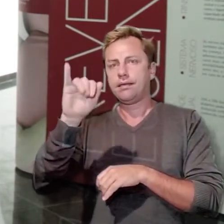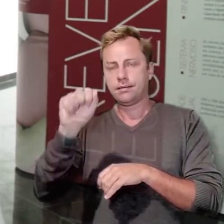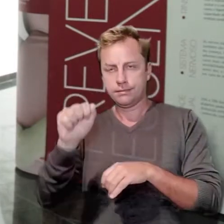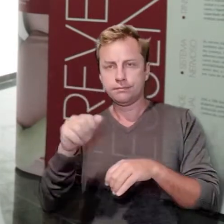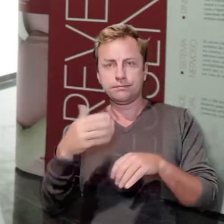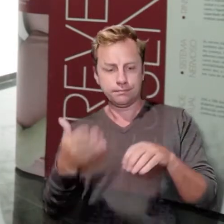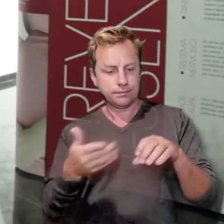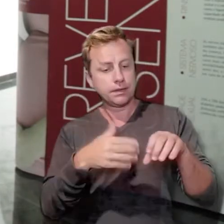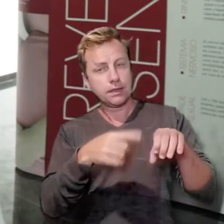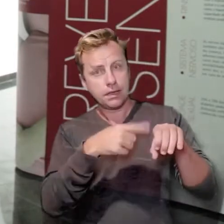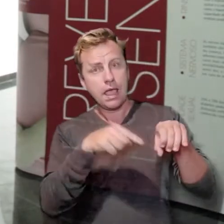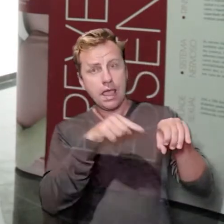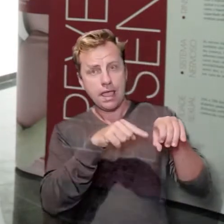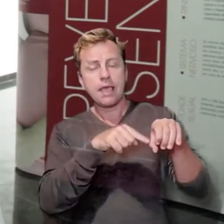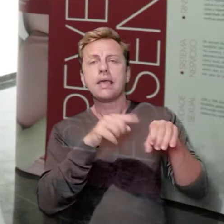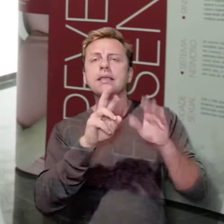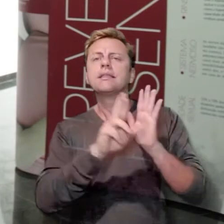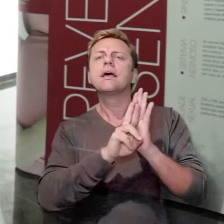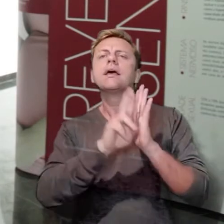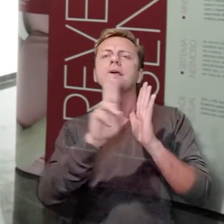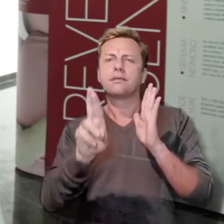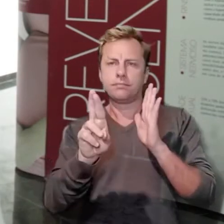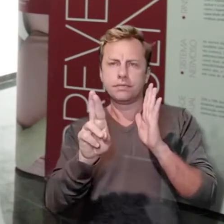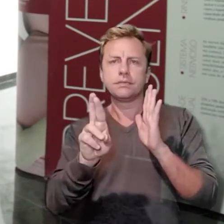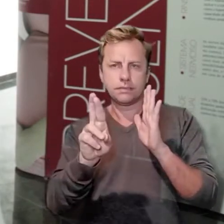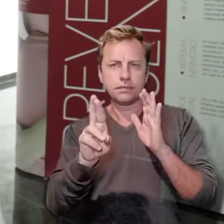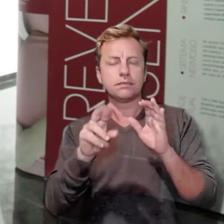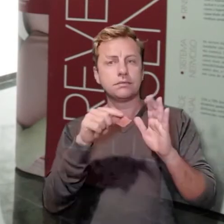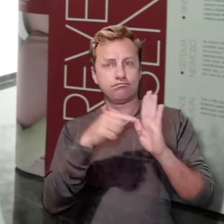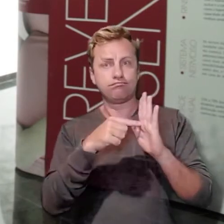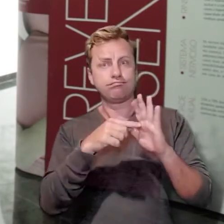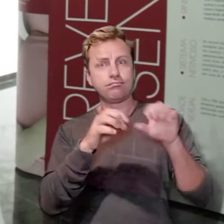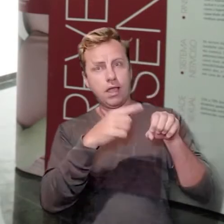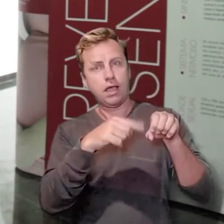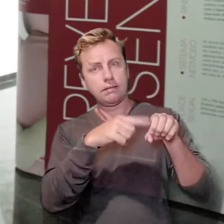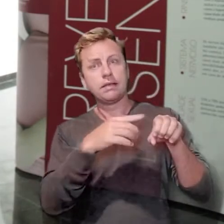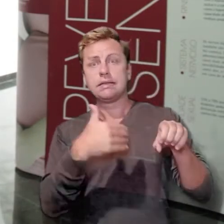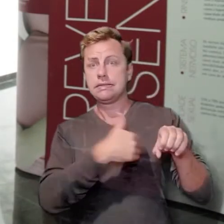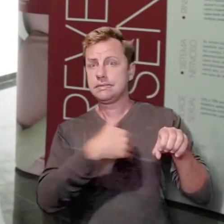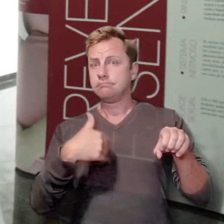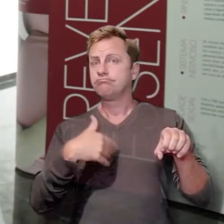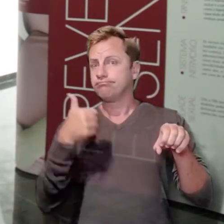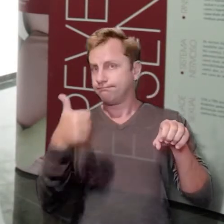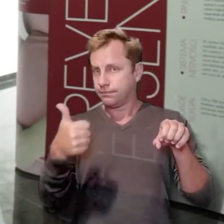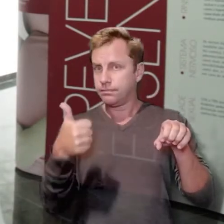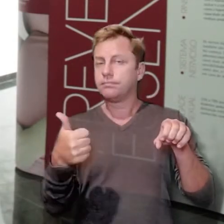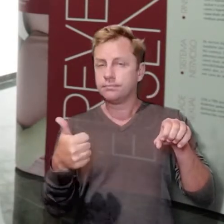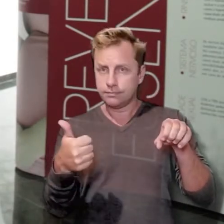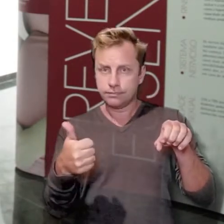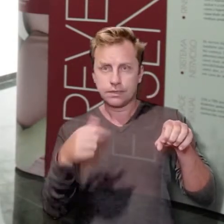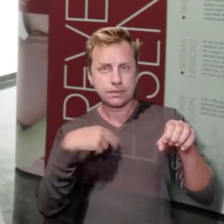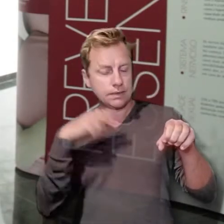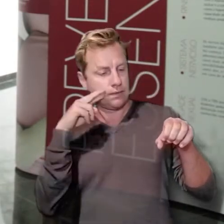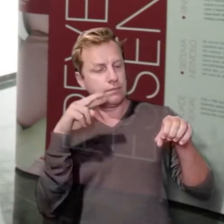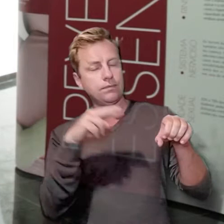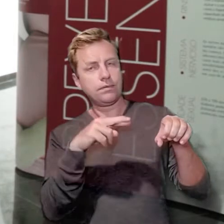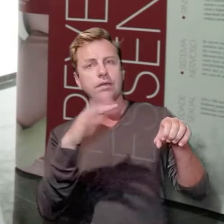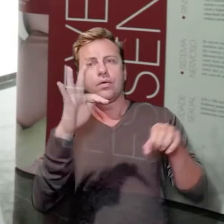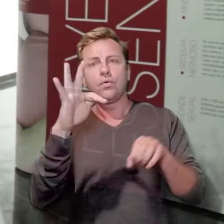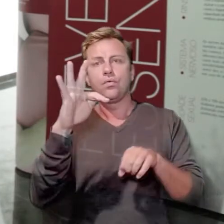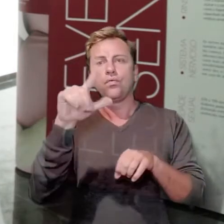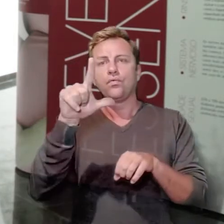Essa daqui é uma artéria, uma representação de uma artéria saudável, onde você tem